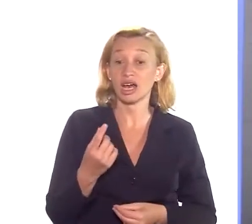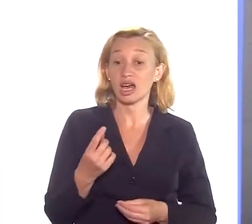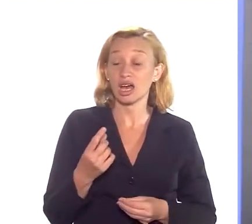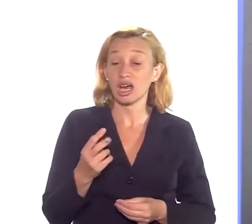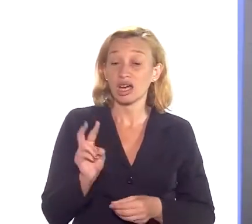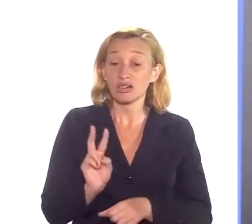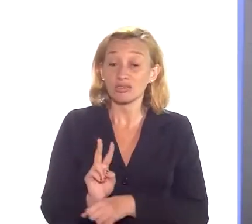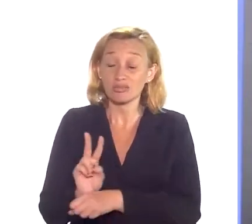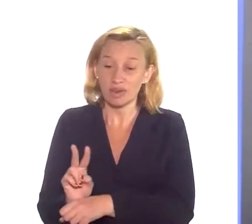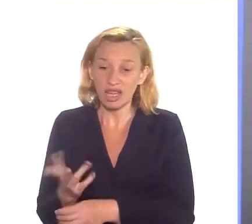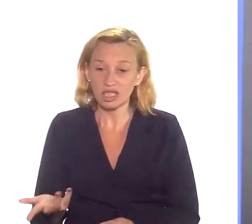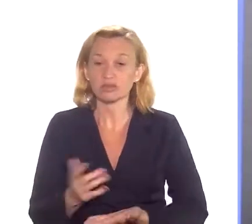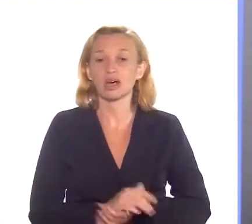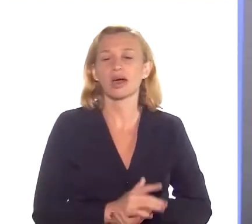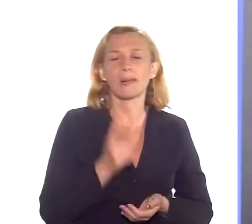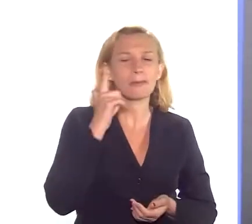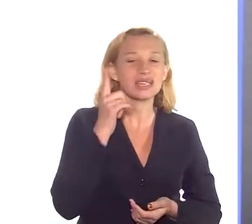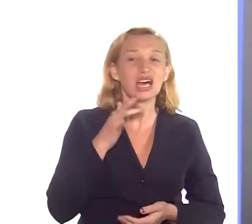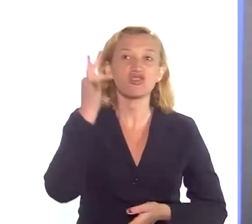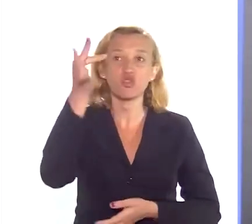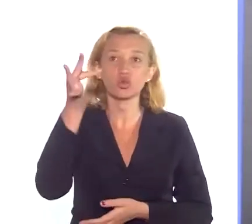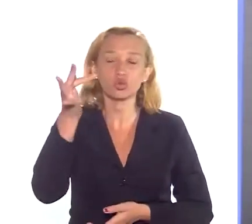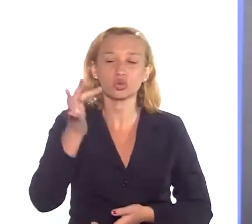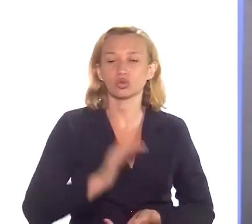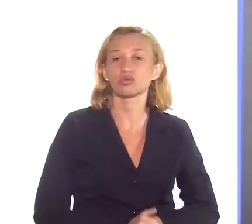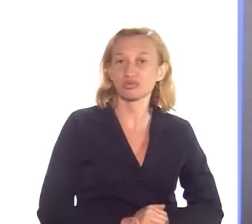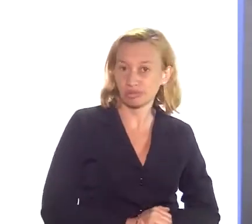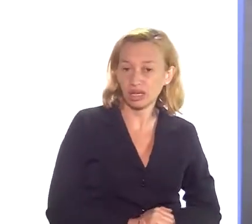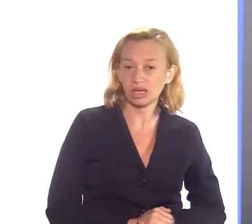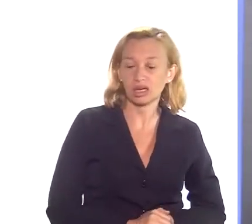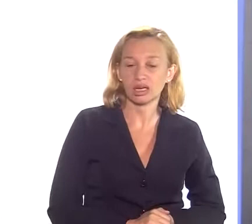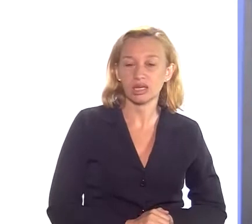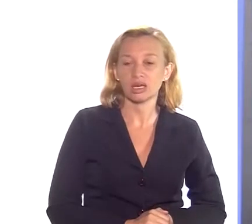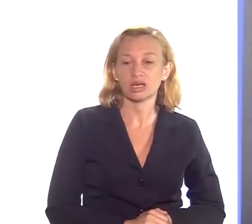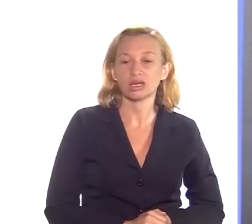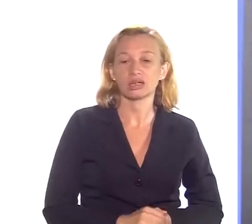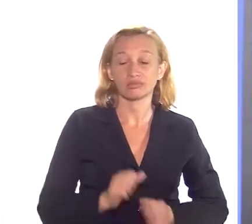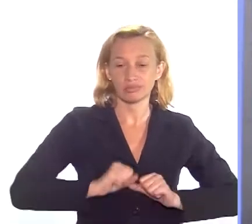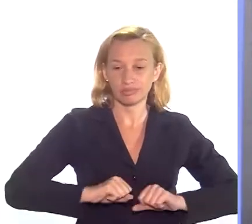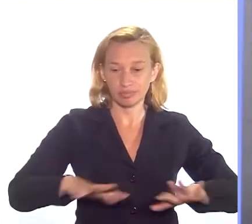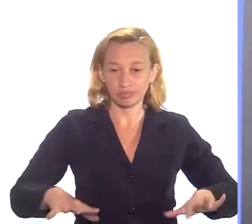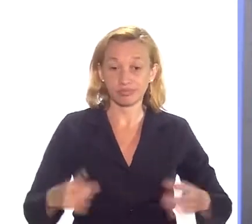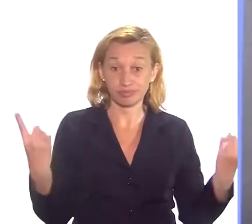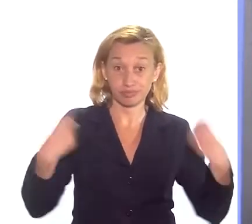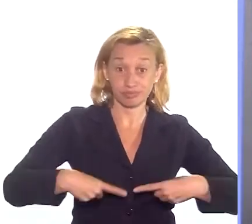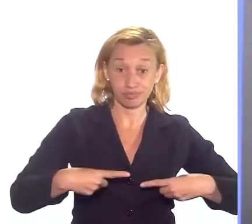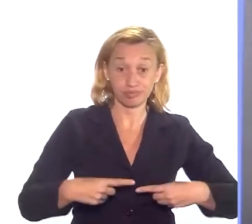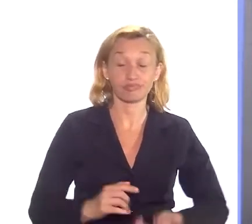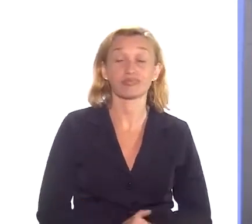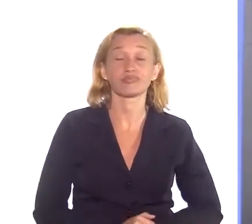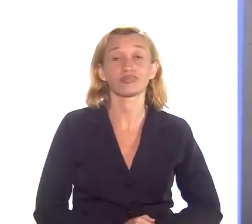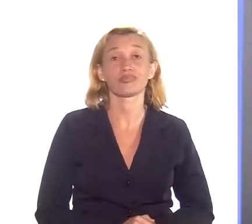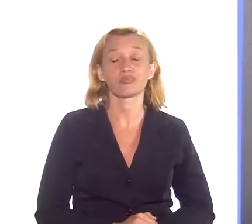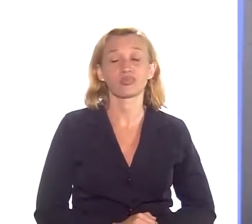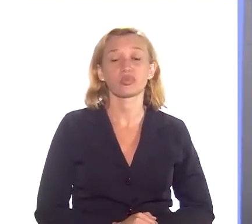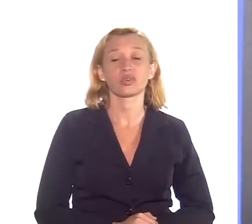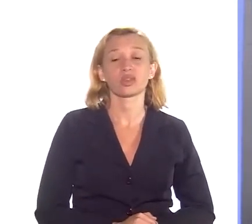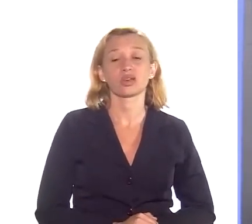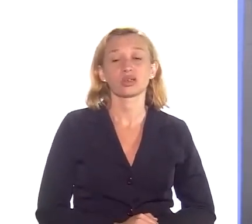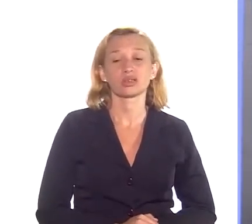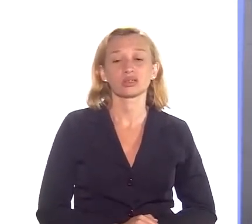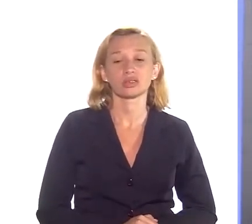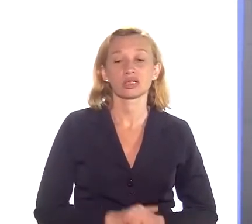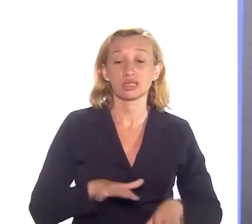concederem crédito no momento em que se sabia muito pouco sobre o futuro, sobre o dia seguinte, né, que a pandemia trouxe de